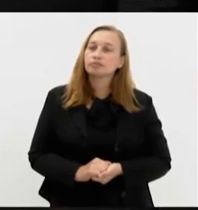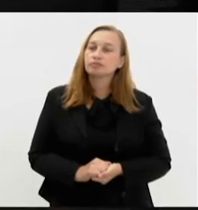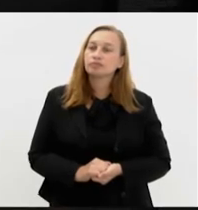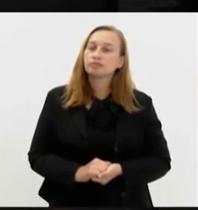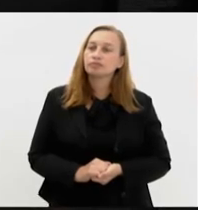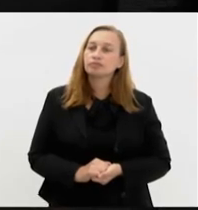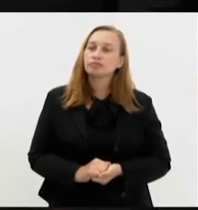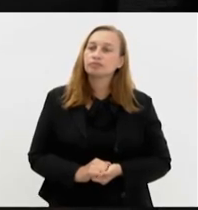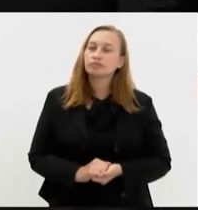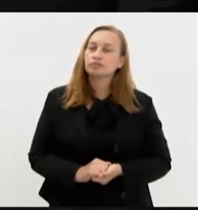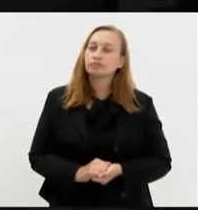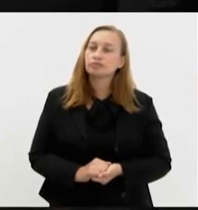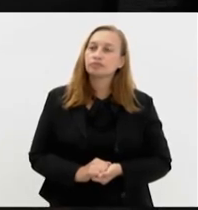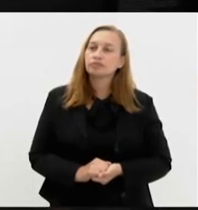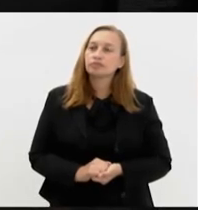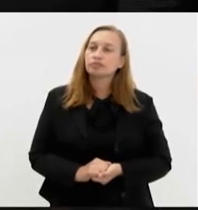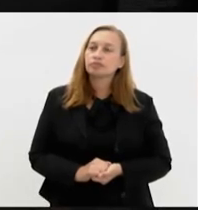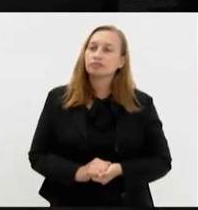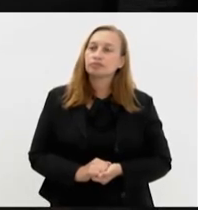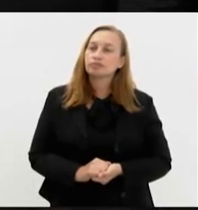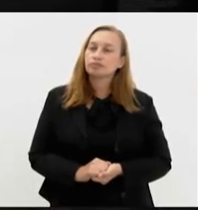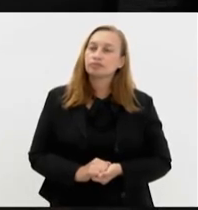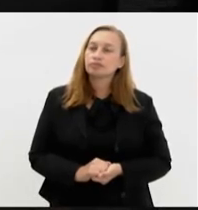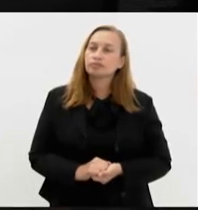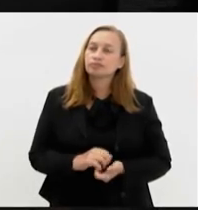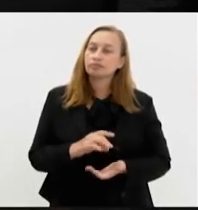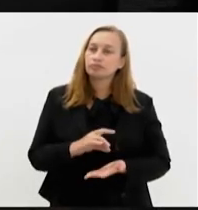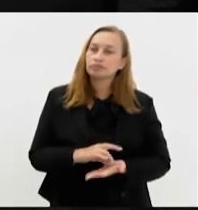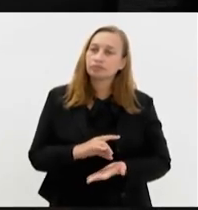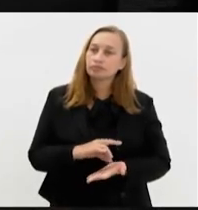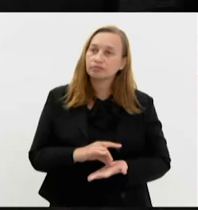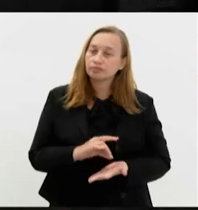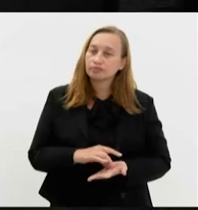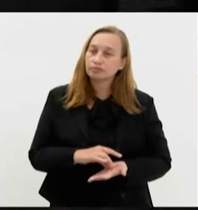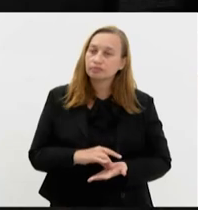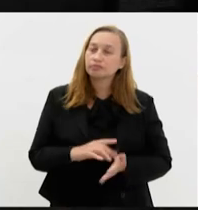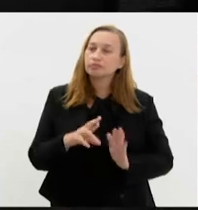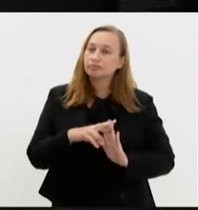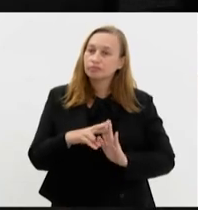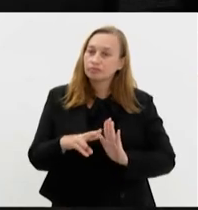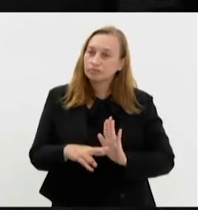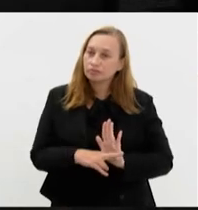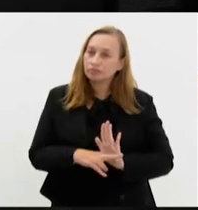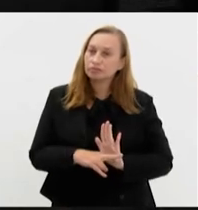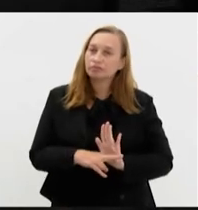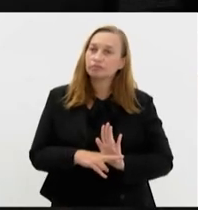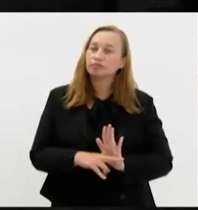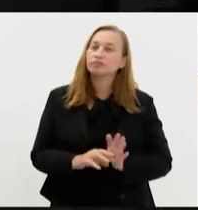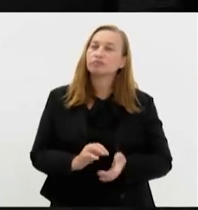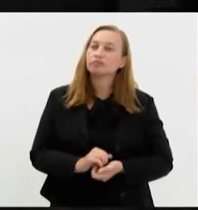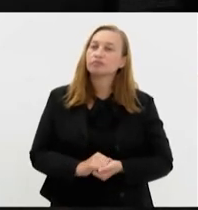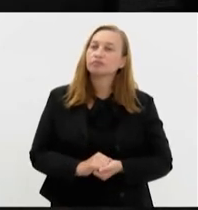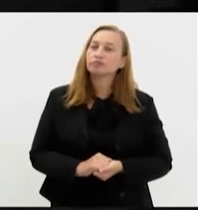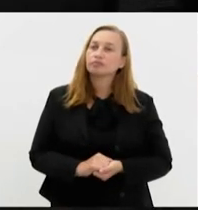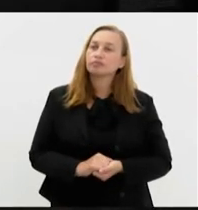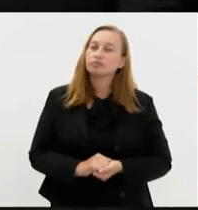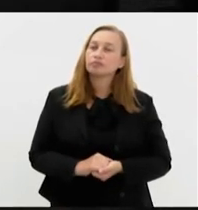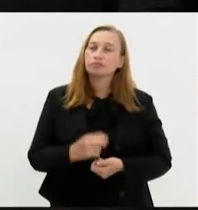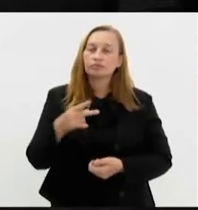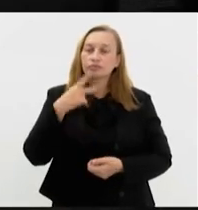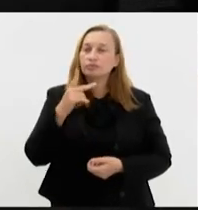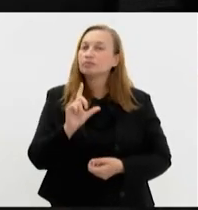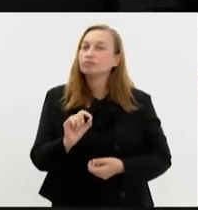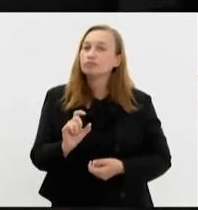essa é atingir a estética constitucional ou seja a verdadeira efetividade das normas constitucionalmente estabelecidas e o que que eu tô falando